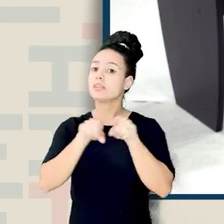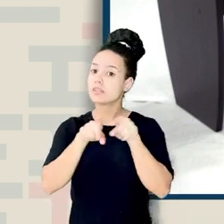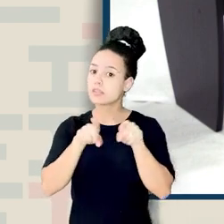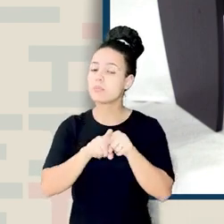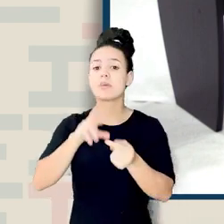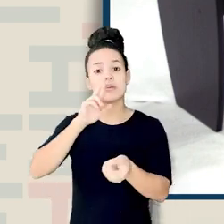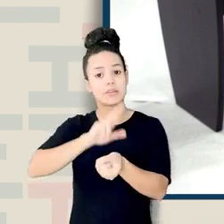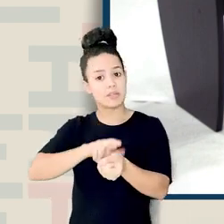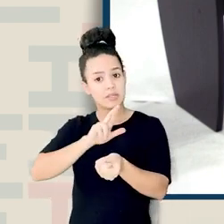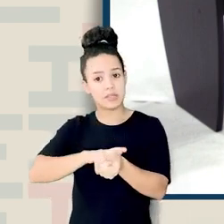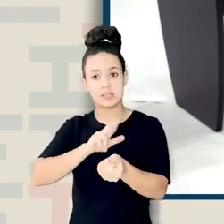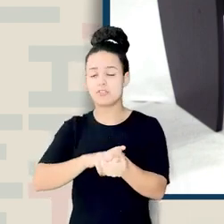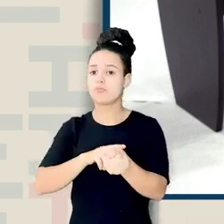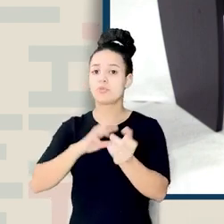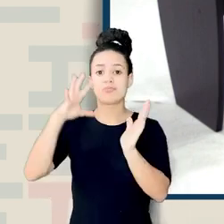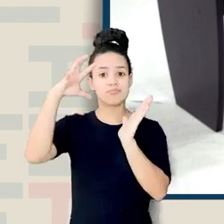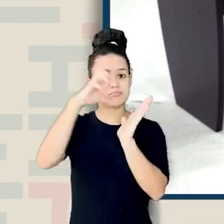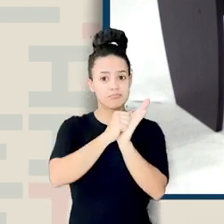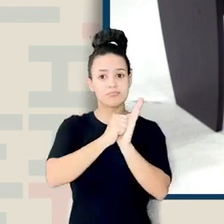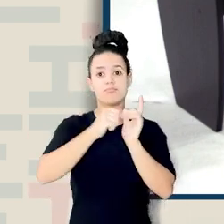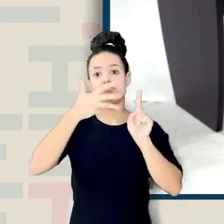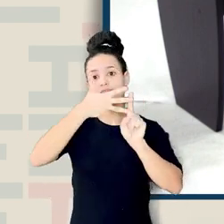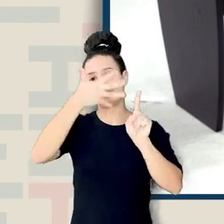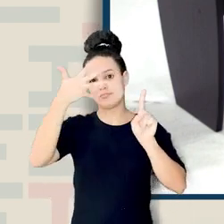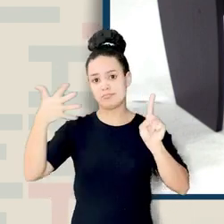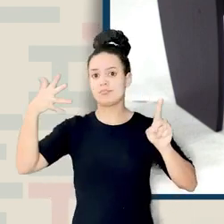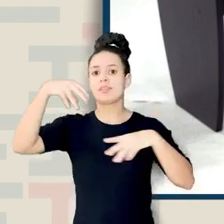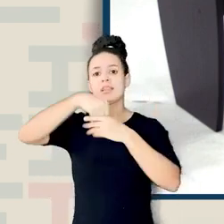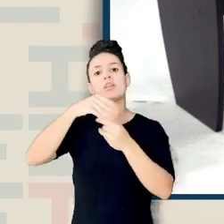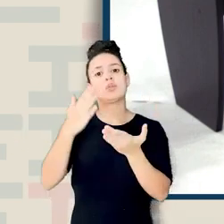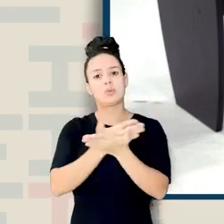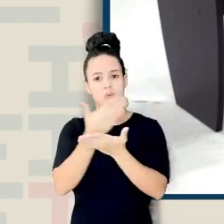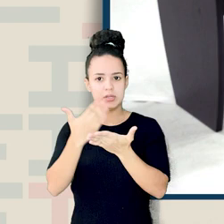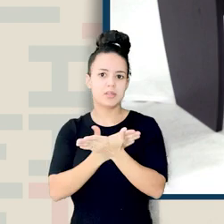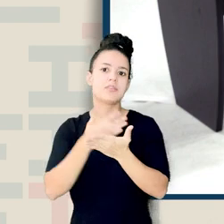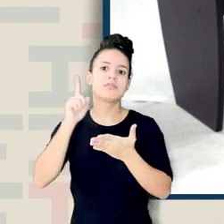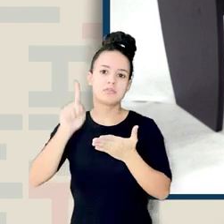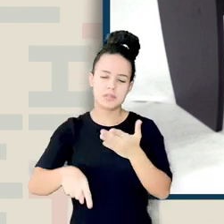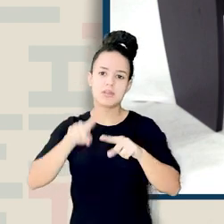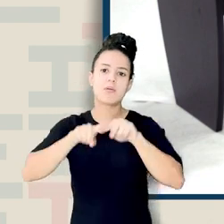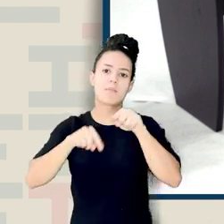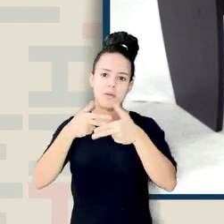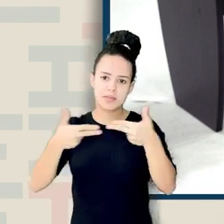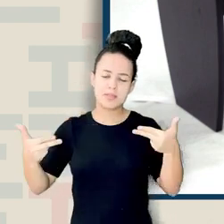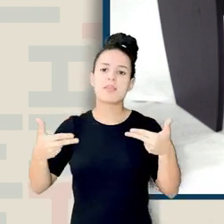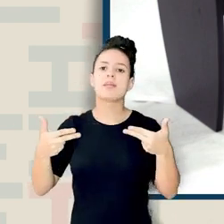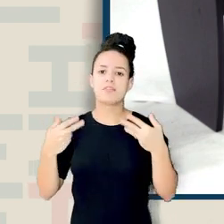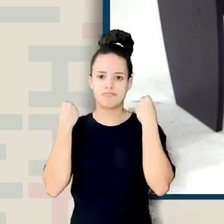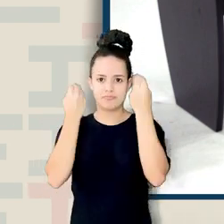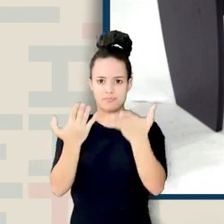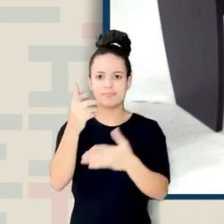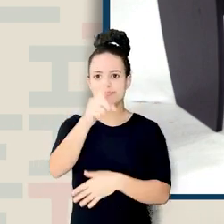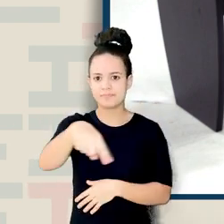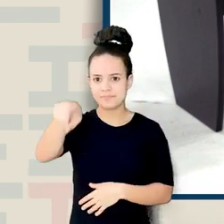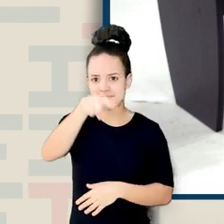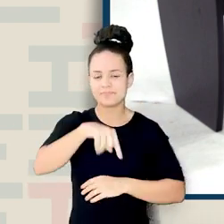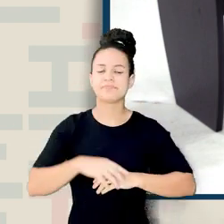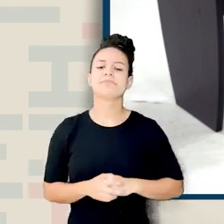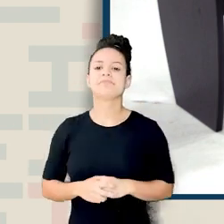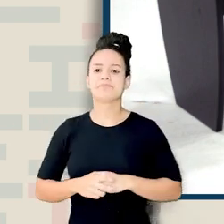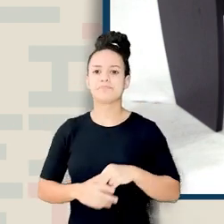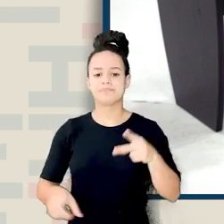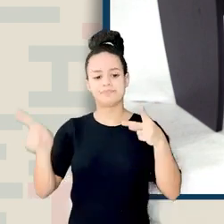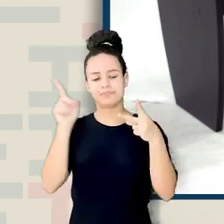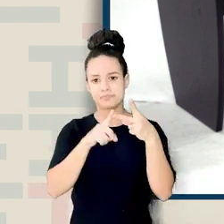rítmicas está tudo registrado na partitura, no livro, que vai ser o material de estudo disponibilizado para vocês. Segundo